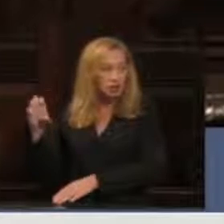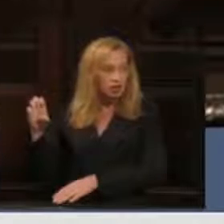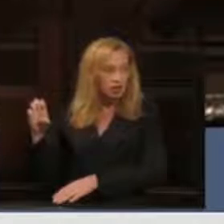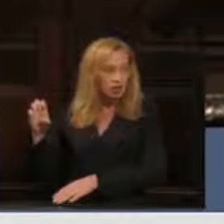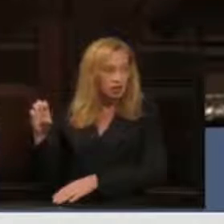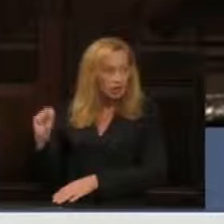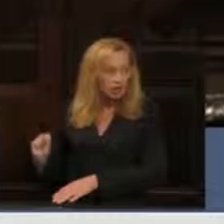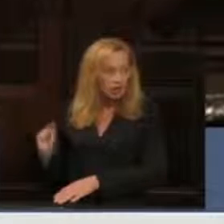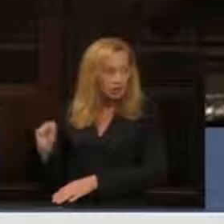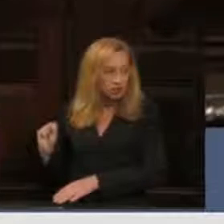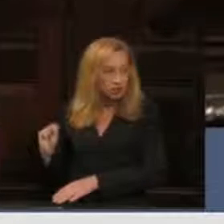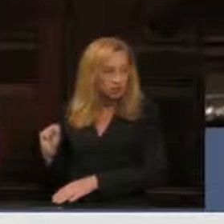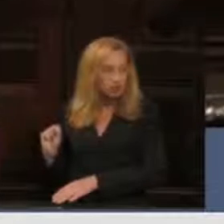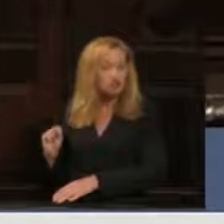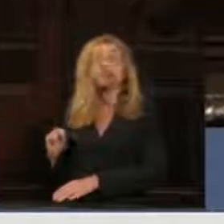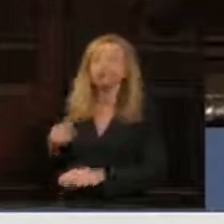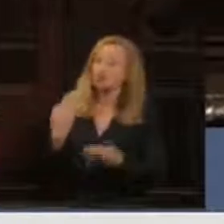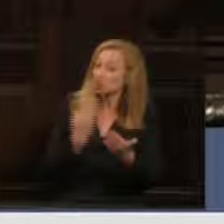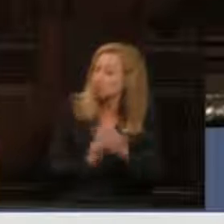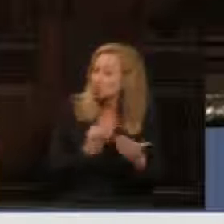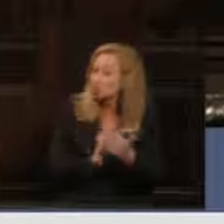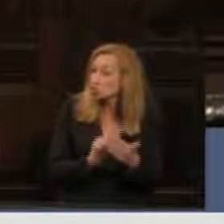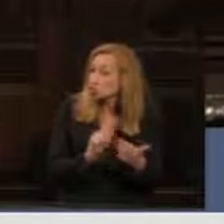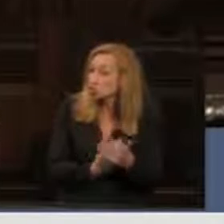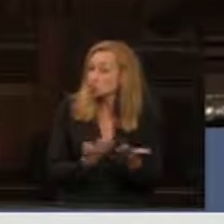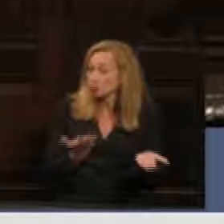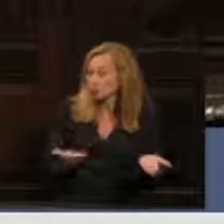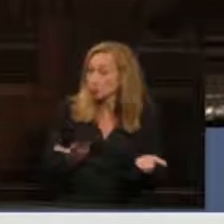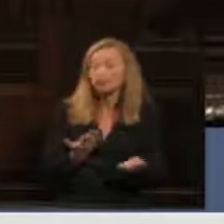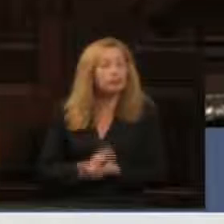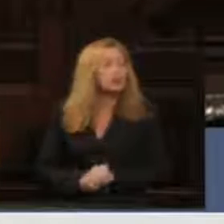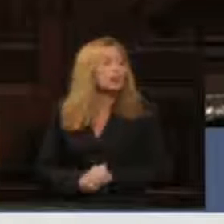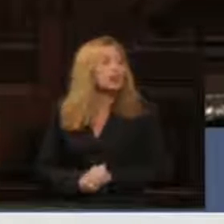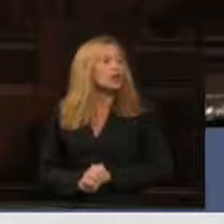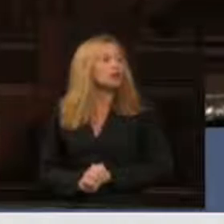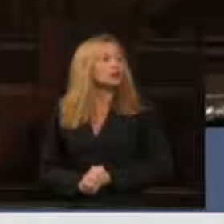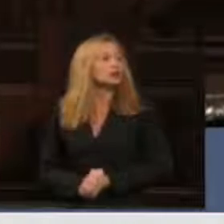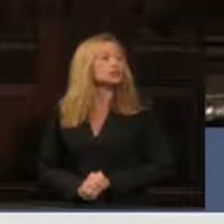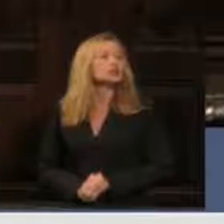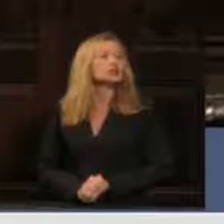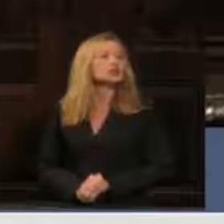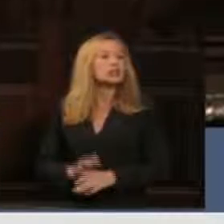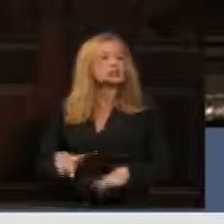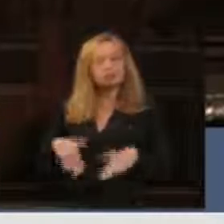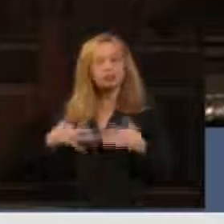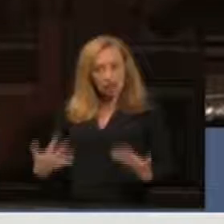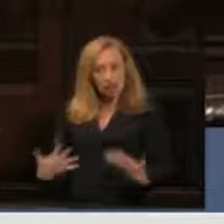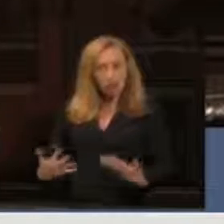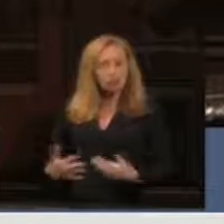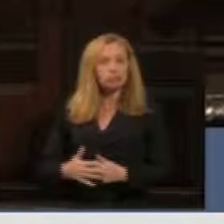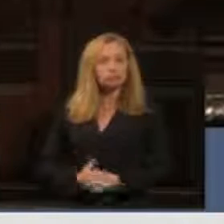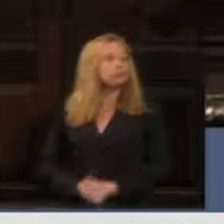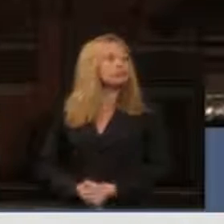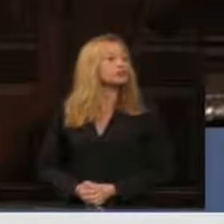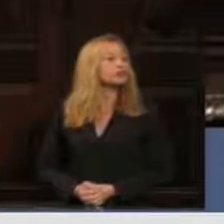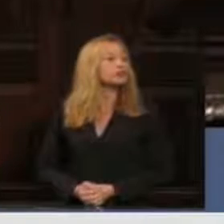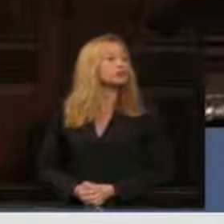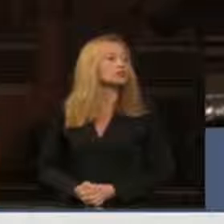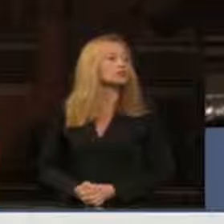estudos para a privatização da SEDAI. Então, no meu entendimento, ele